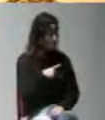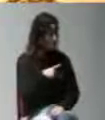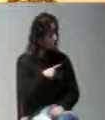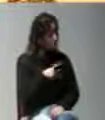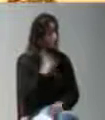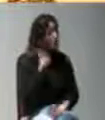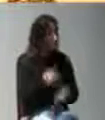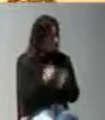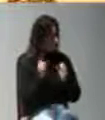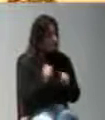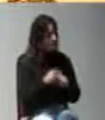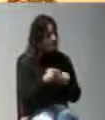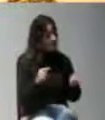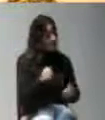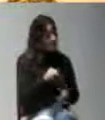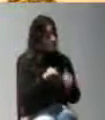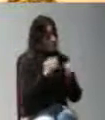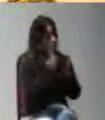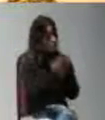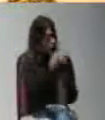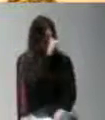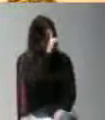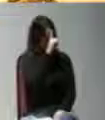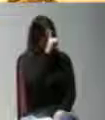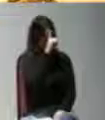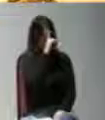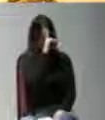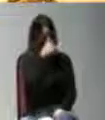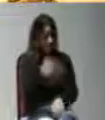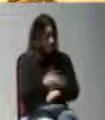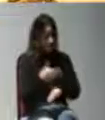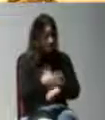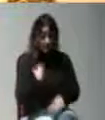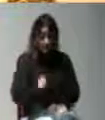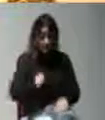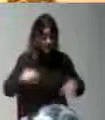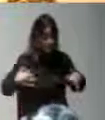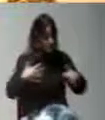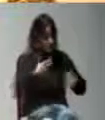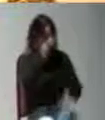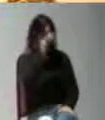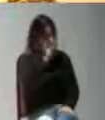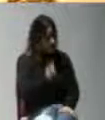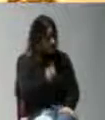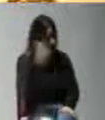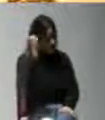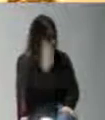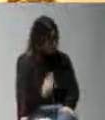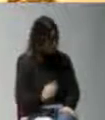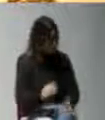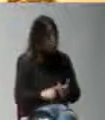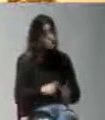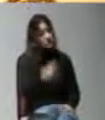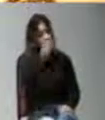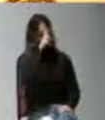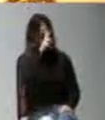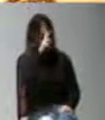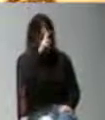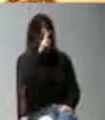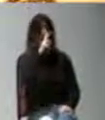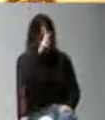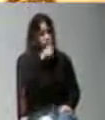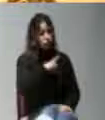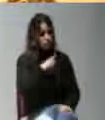o ensino fundamental, faz parte da vida de quase todas as crianças brasileiras. O ensino médio, apesar de seus